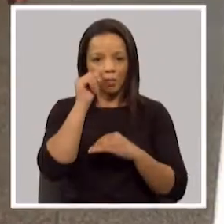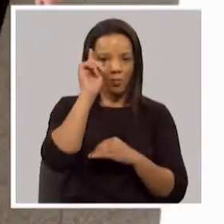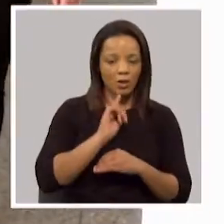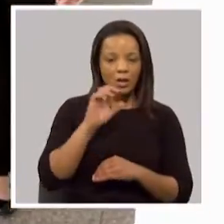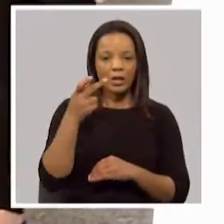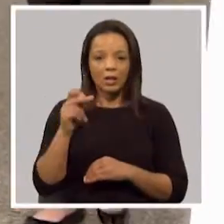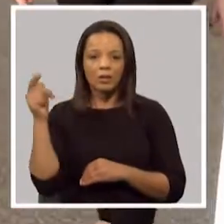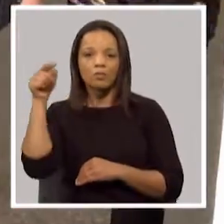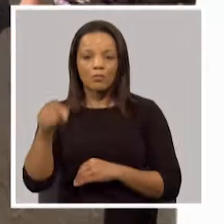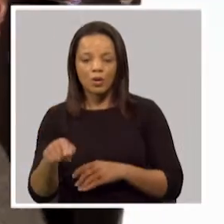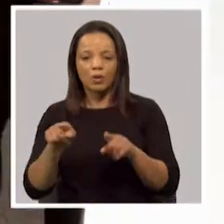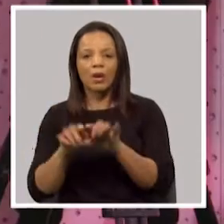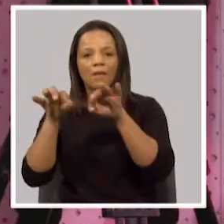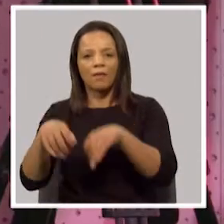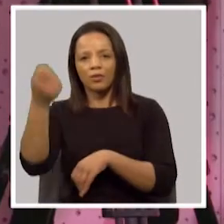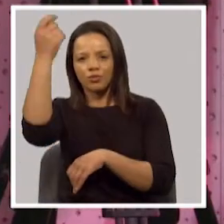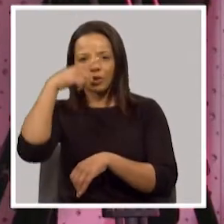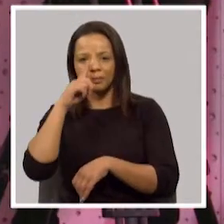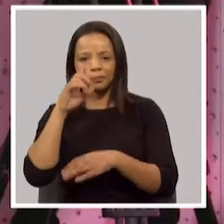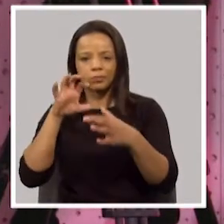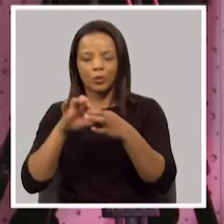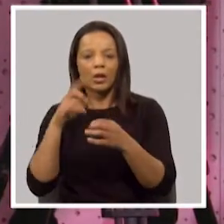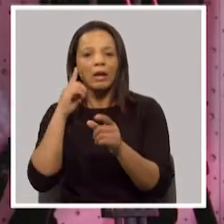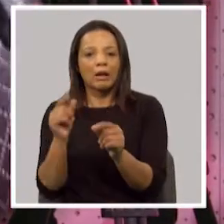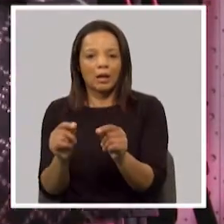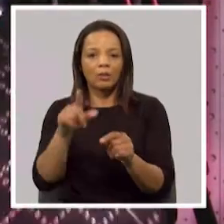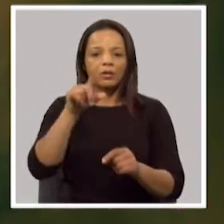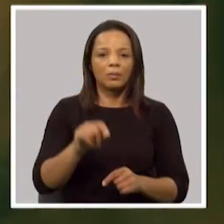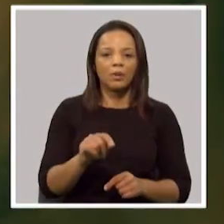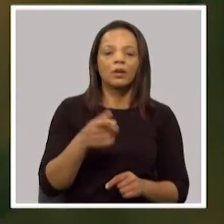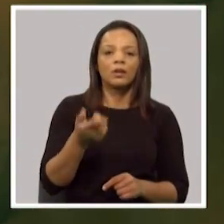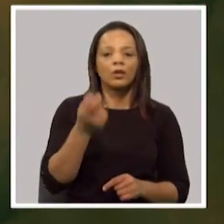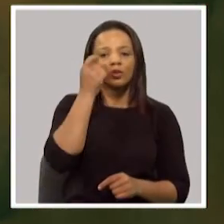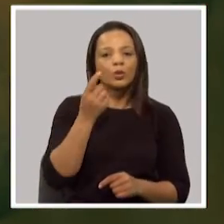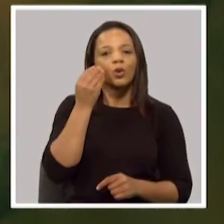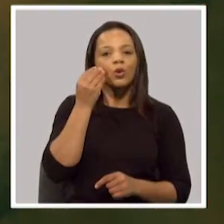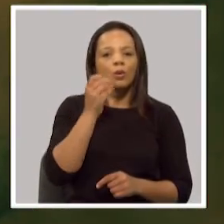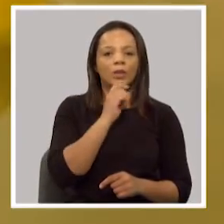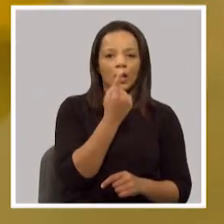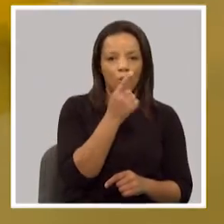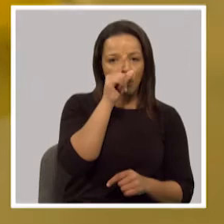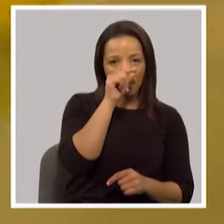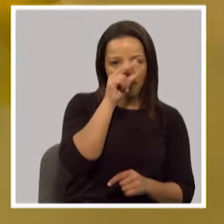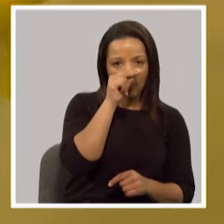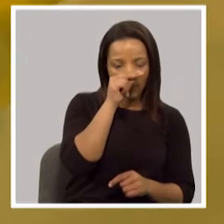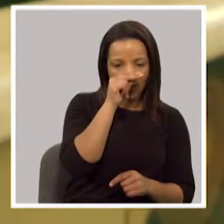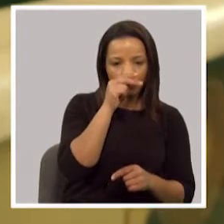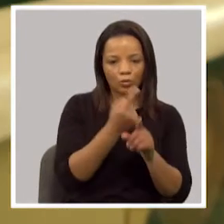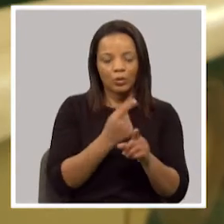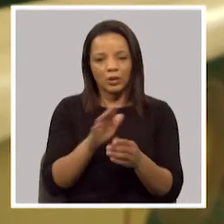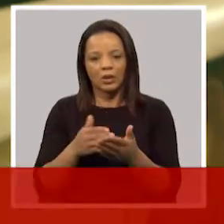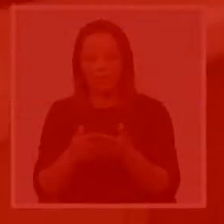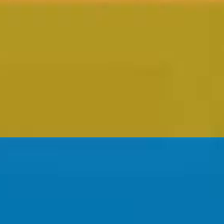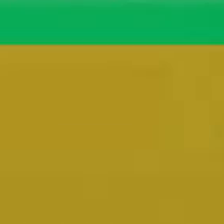A Carla Rocha veio ao da Joana acabar com os mitos sobre ser animador de rádio. E o making of descobriu como se vai de um pato de borracha a